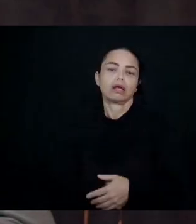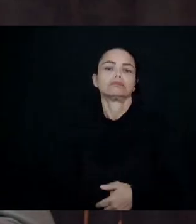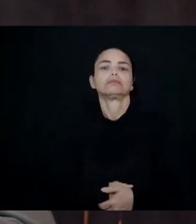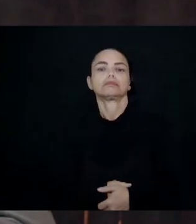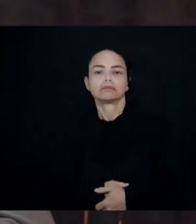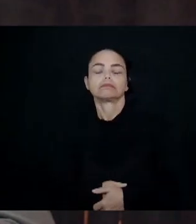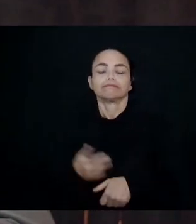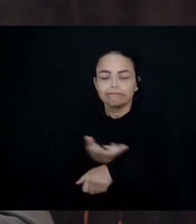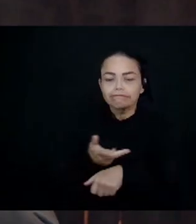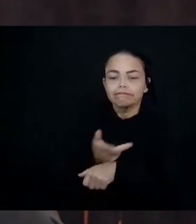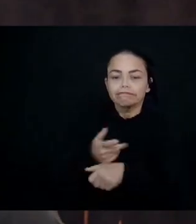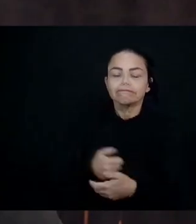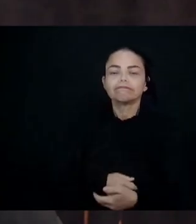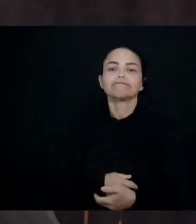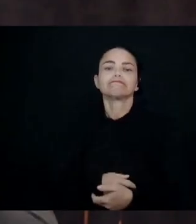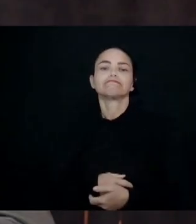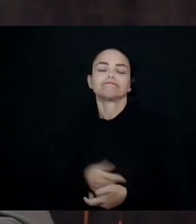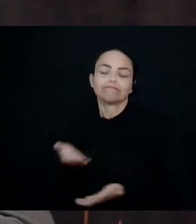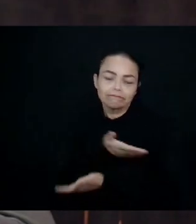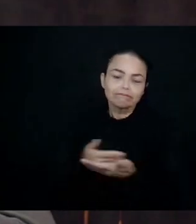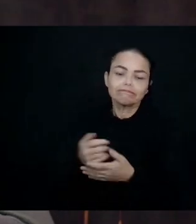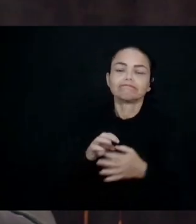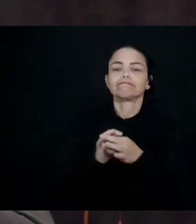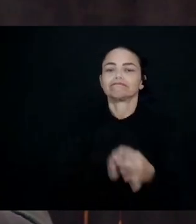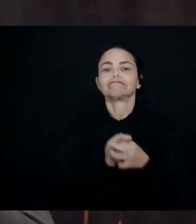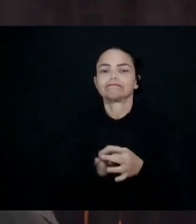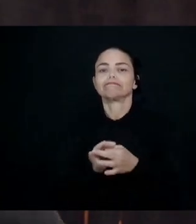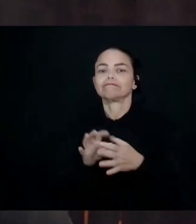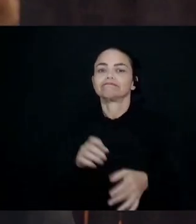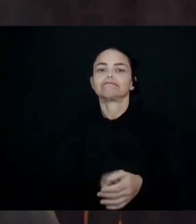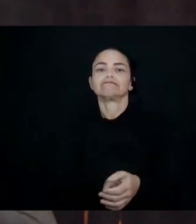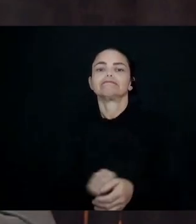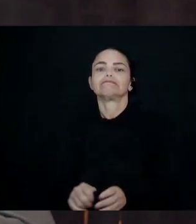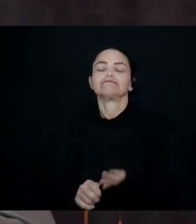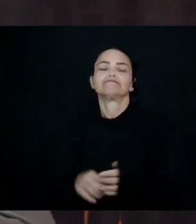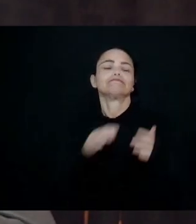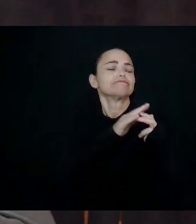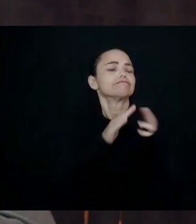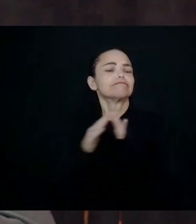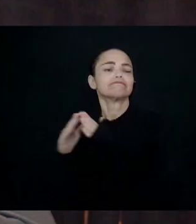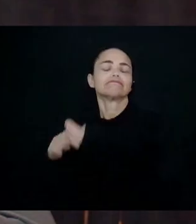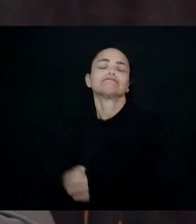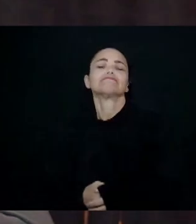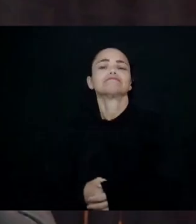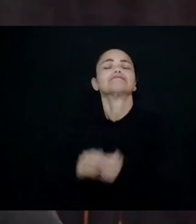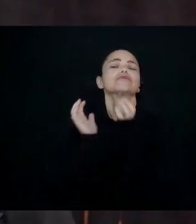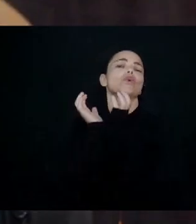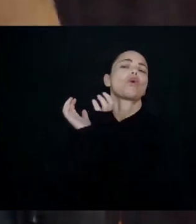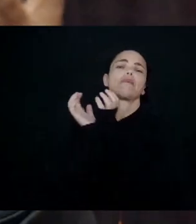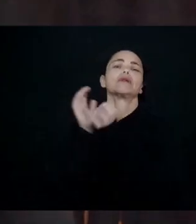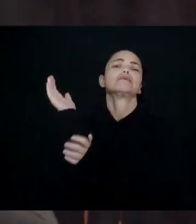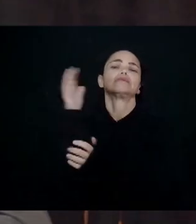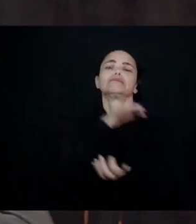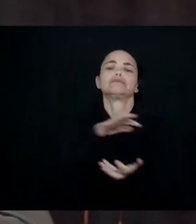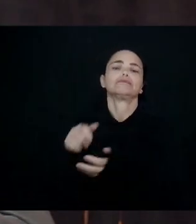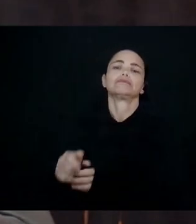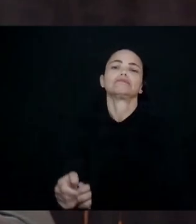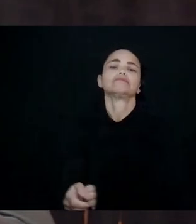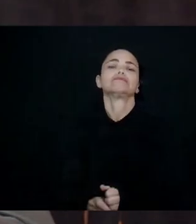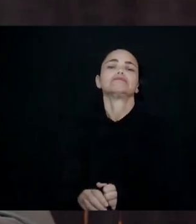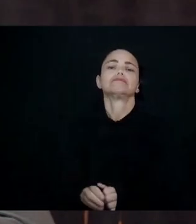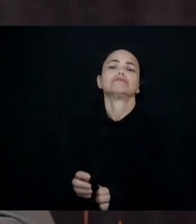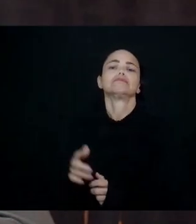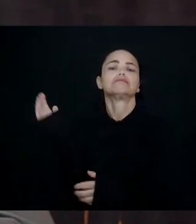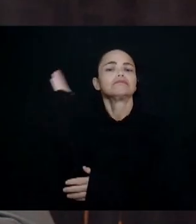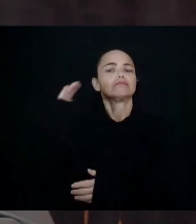de novo, buscar essa interação, esse momento de conexão com os vizinhos, né? A gente sabe que o Brasil ele é movimentado